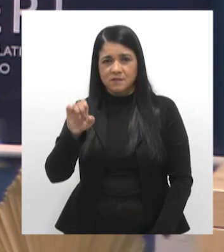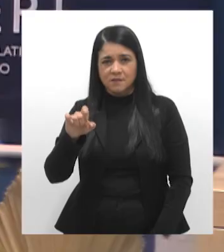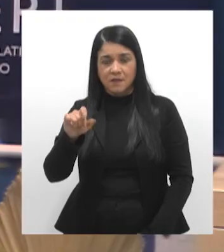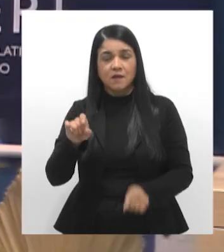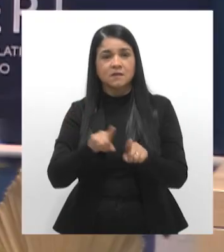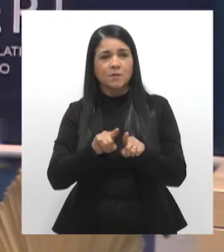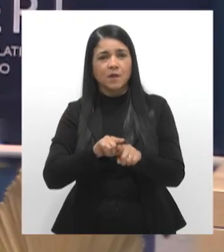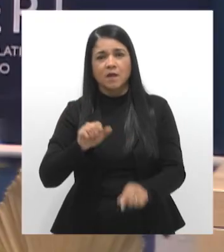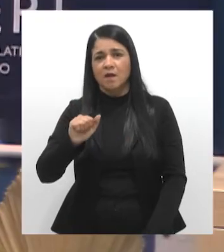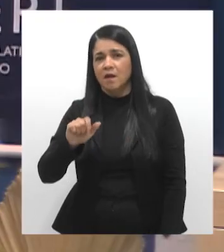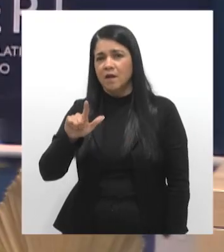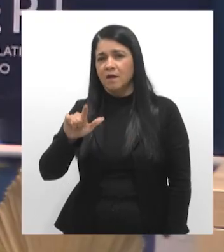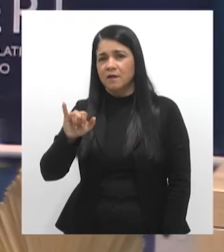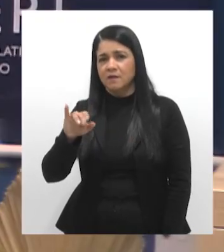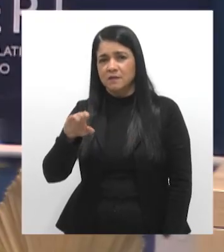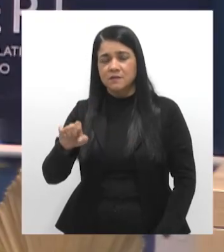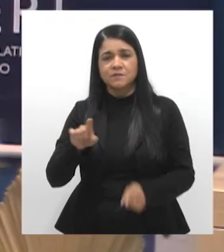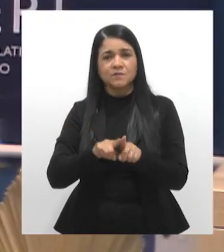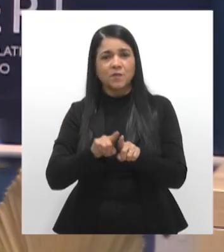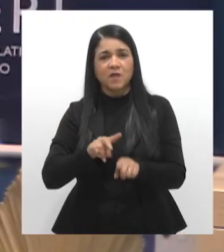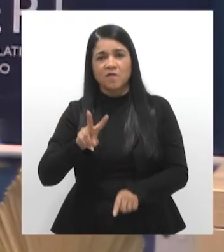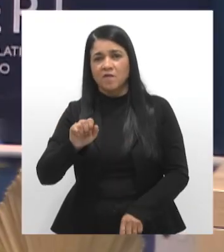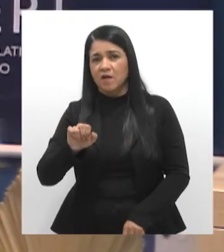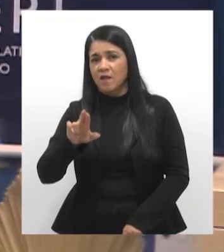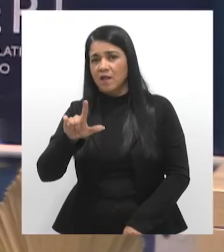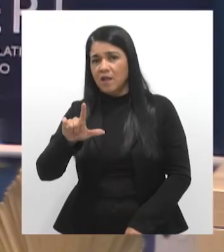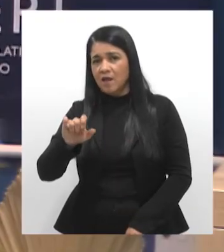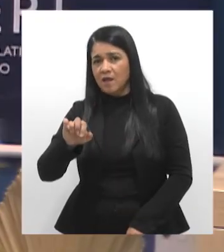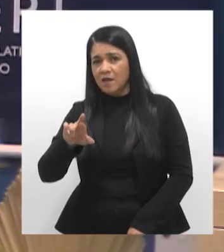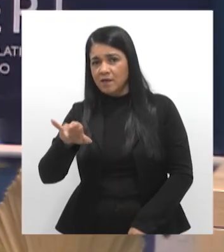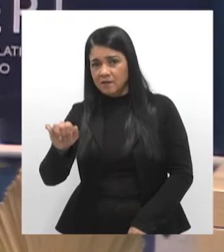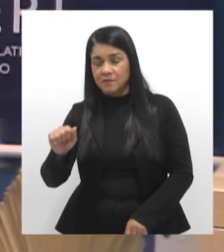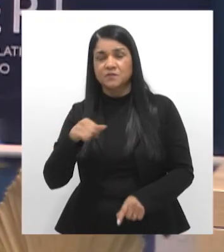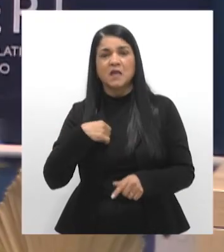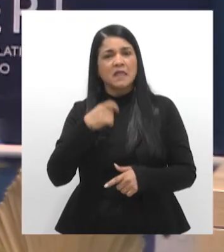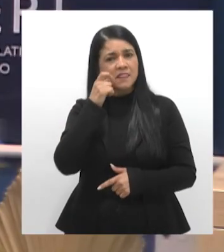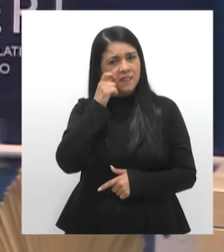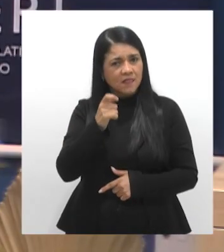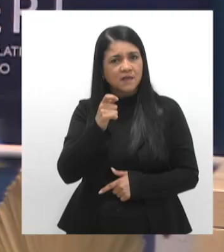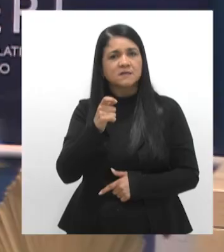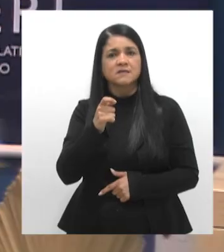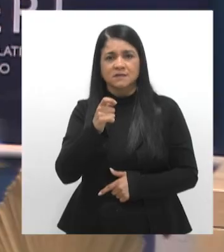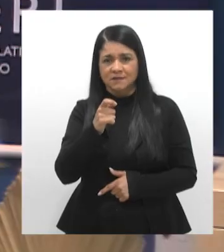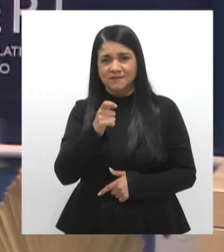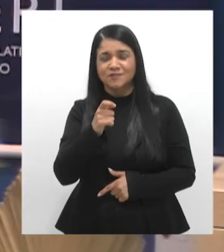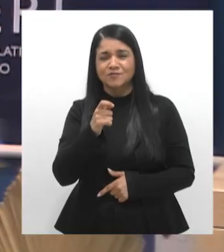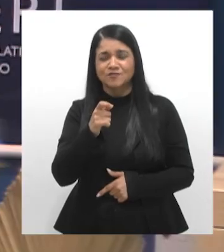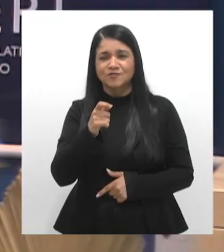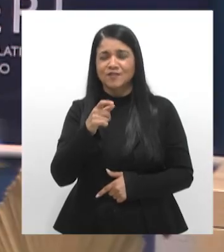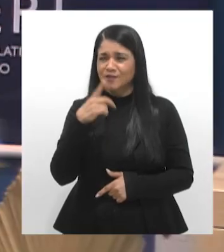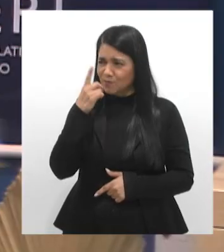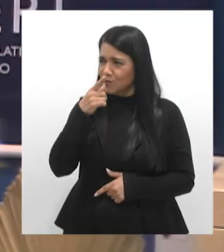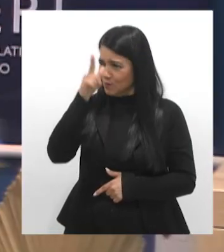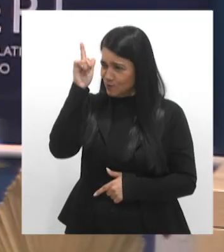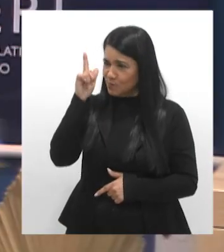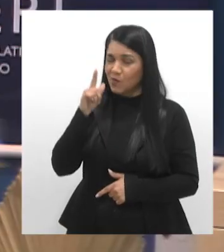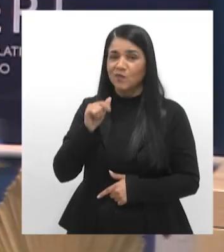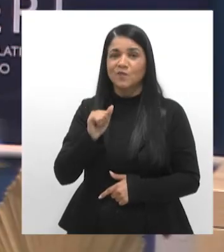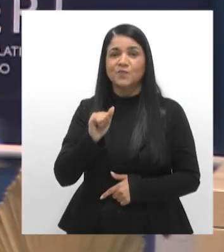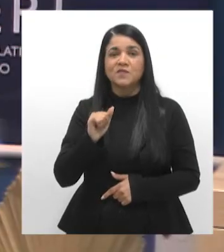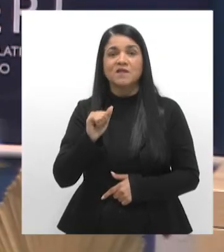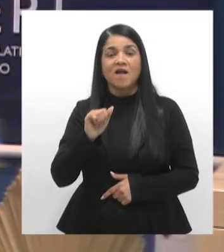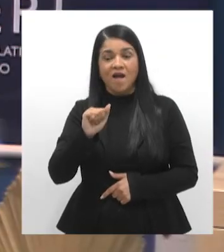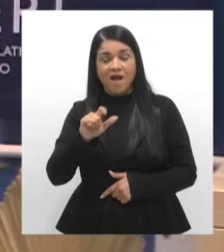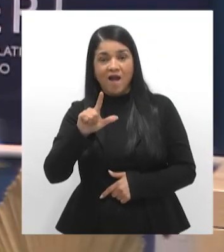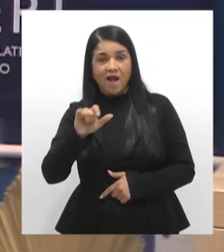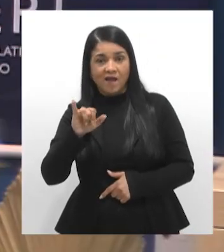que foi lembrada, a Valéria. É até interessante, deputado Luiz Paulo, quando a gente foi tomar posse, a Alice e a